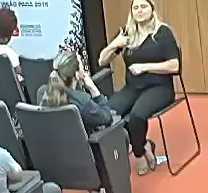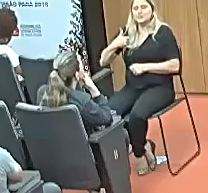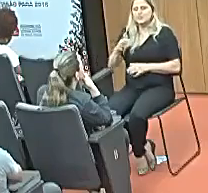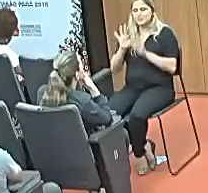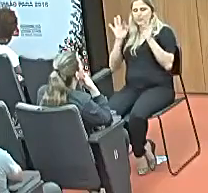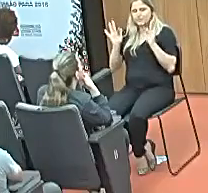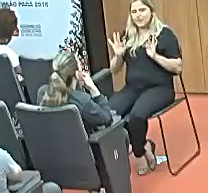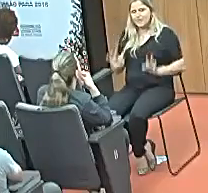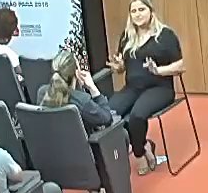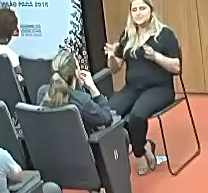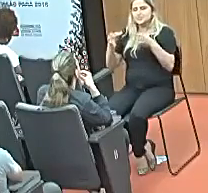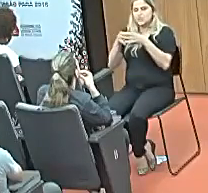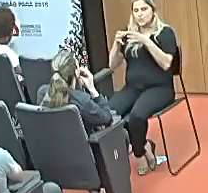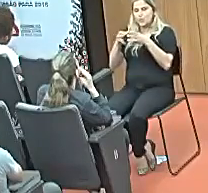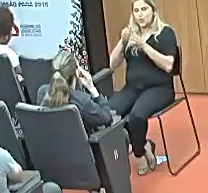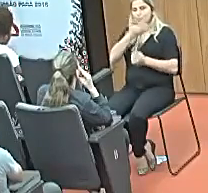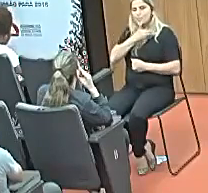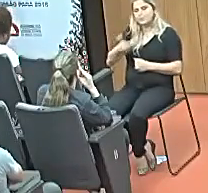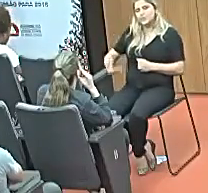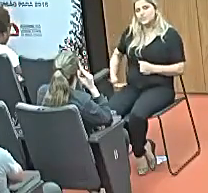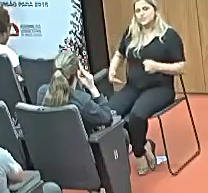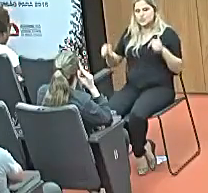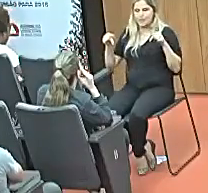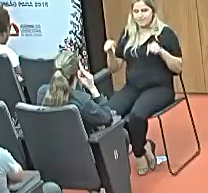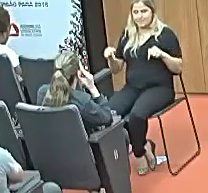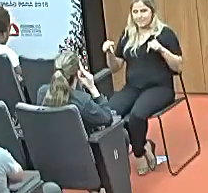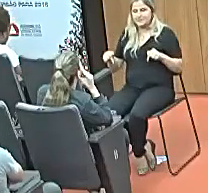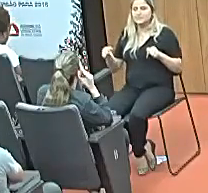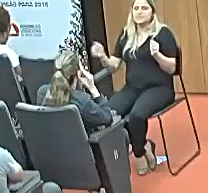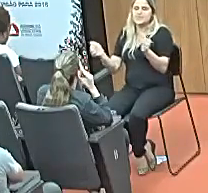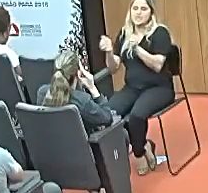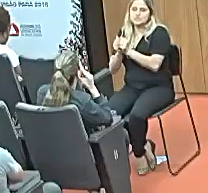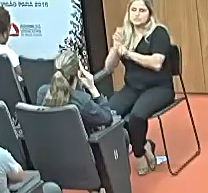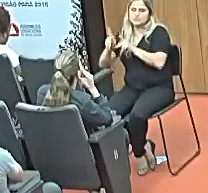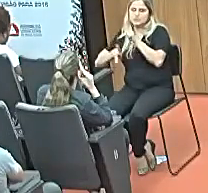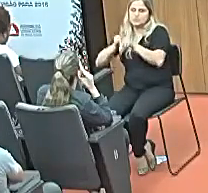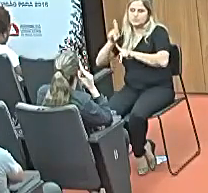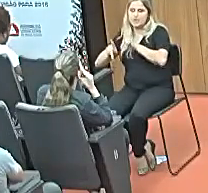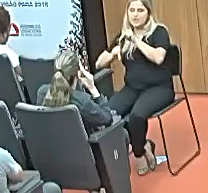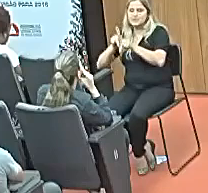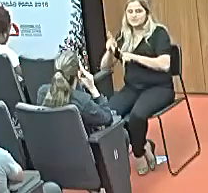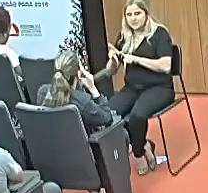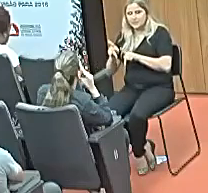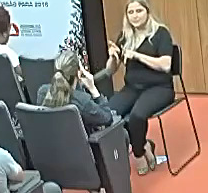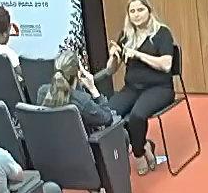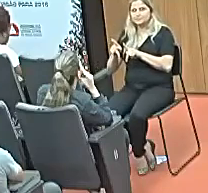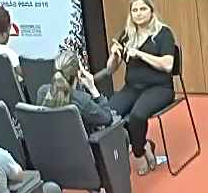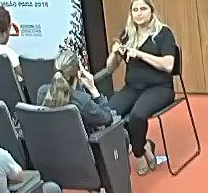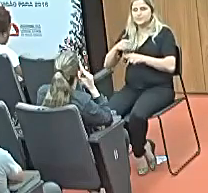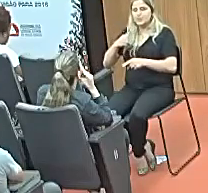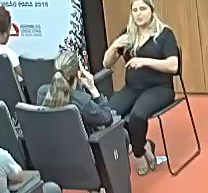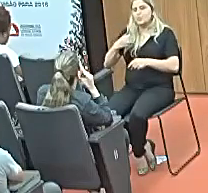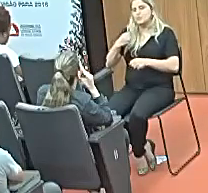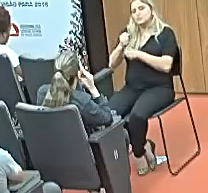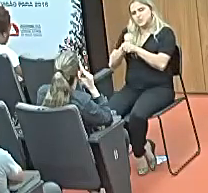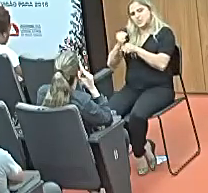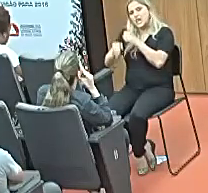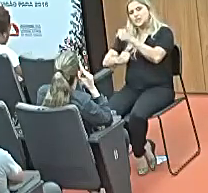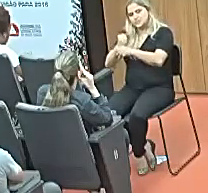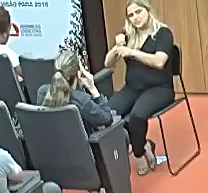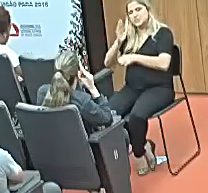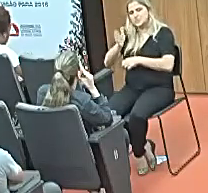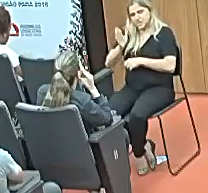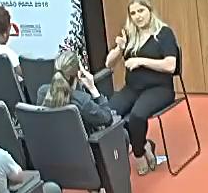o corpo político dessa casa vendo a dianteira do que é a condução do processo legislativo democrático ao longo já várias décadas muito obrigado